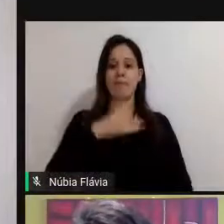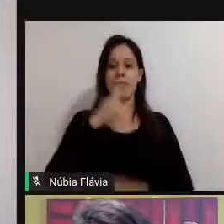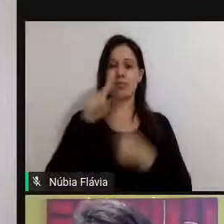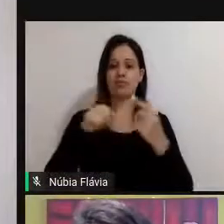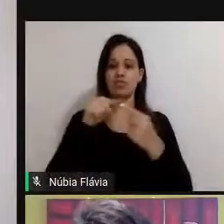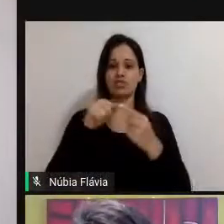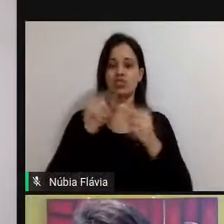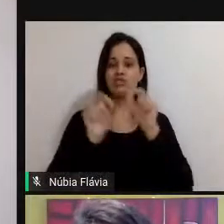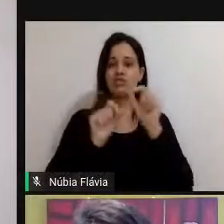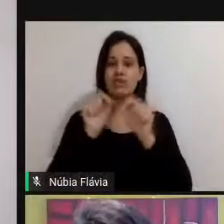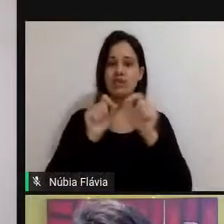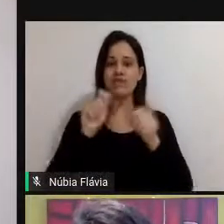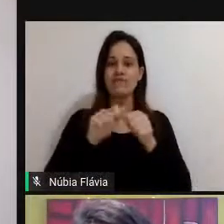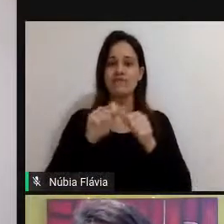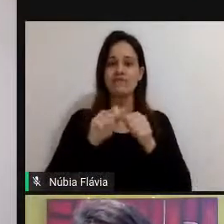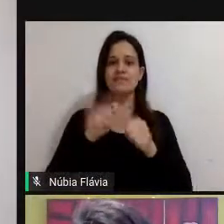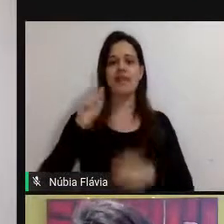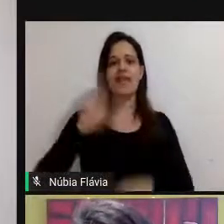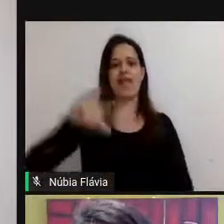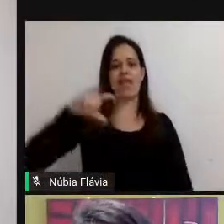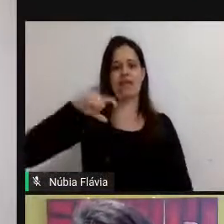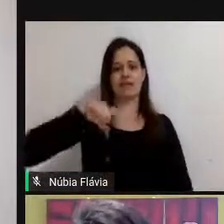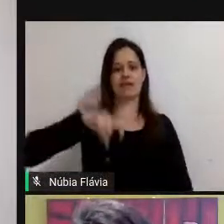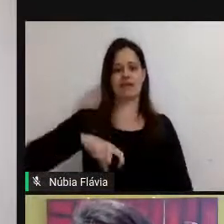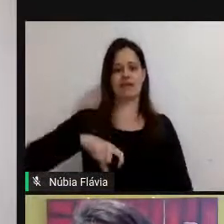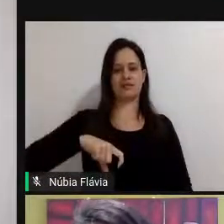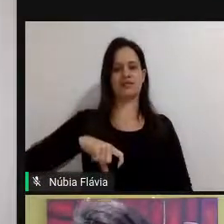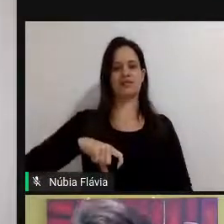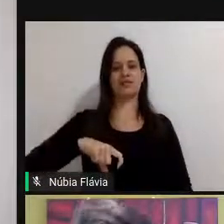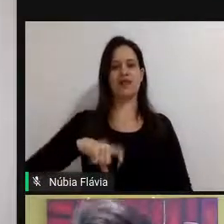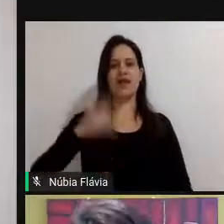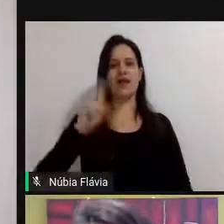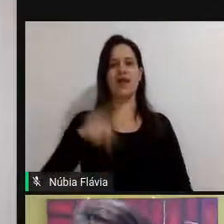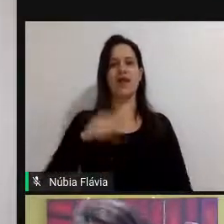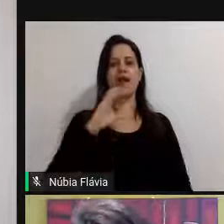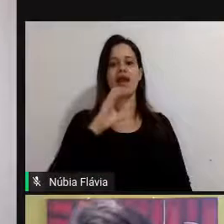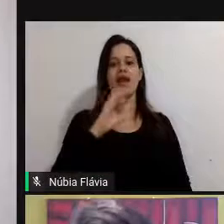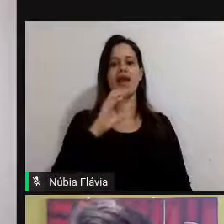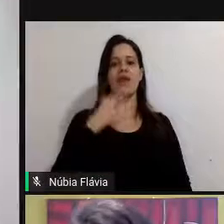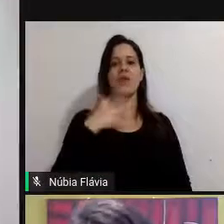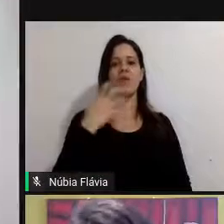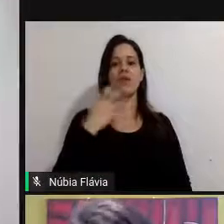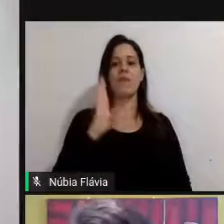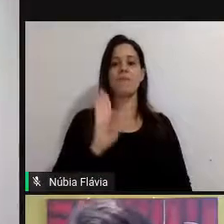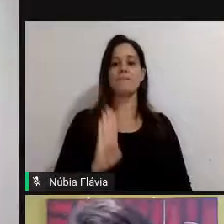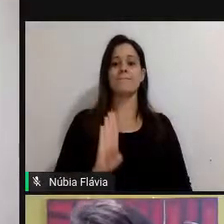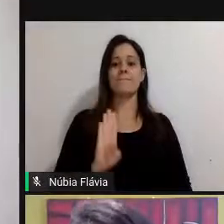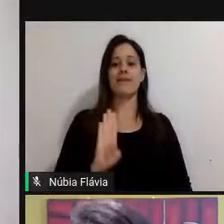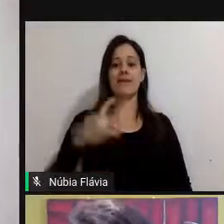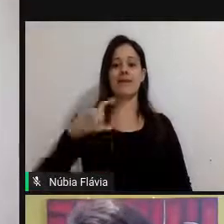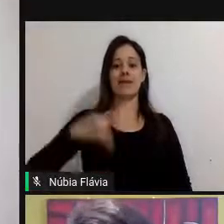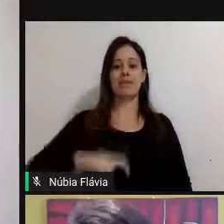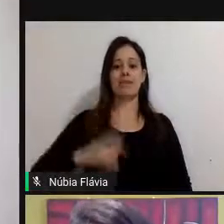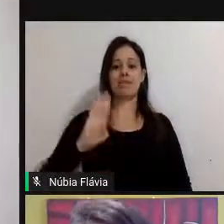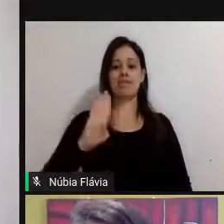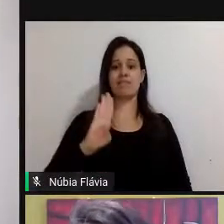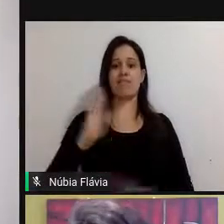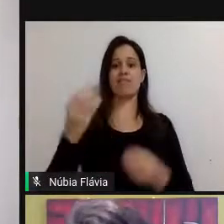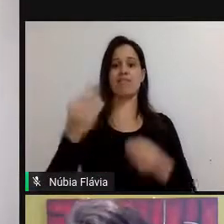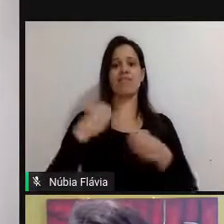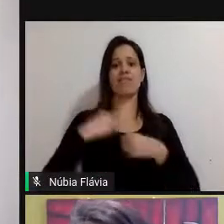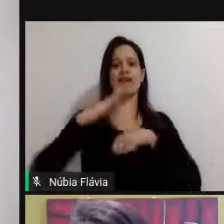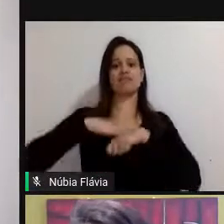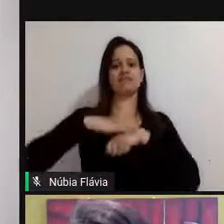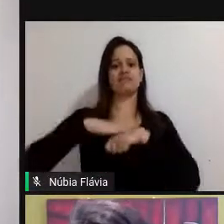ia fazer era tirar minha carteira de motorista na categoria B, porque essa carteira ia me dar independência e autonomia, e eu defini